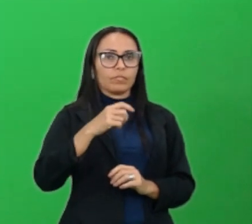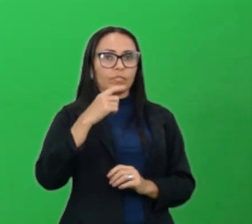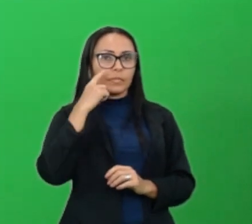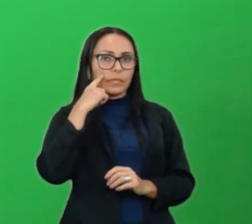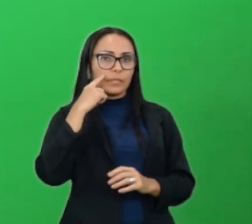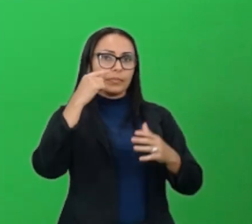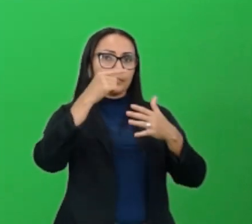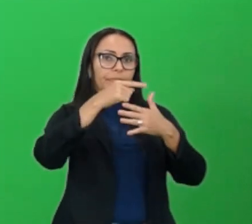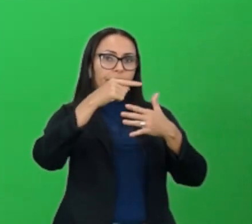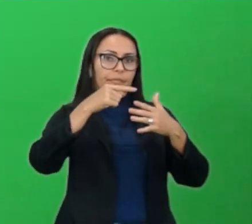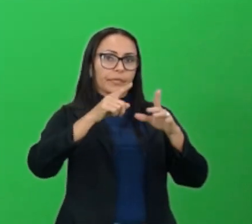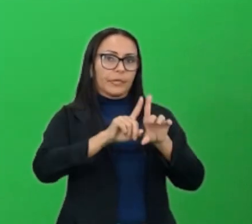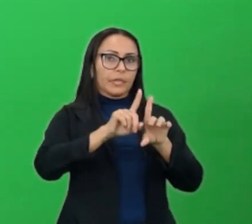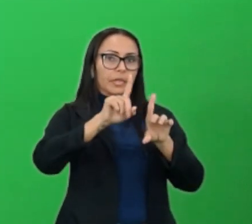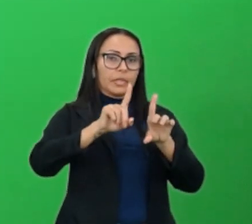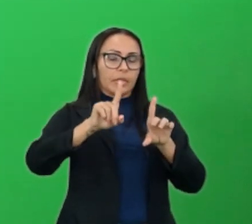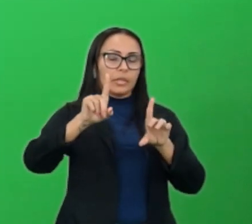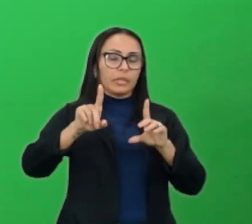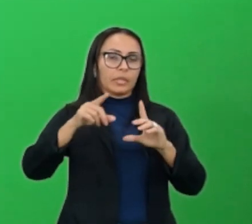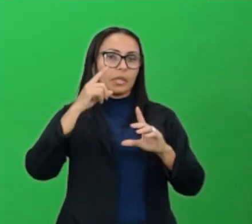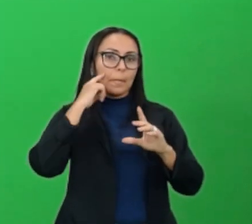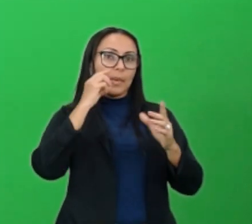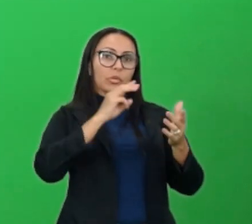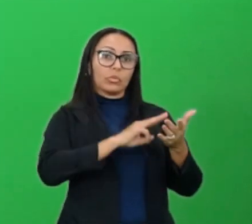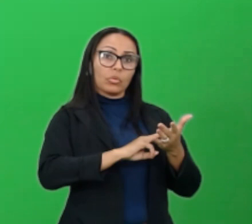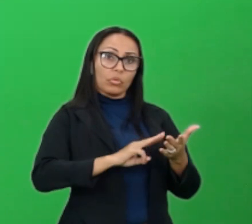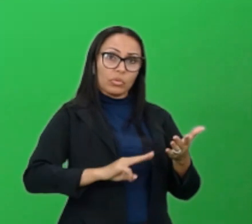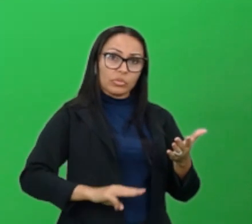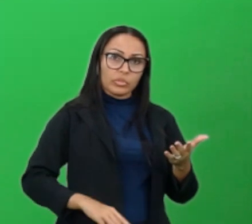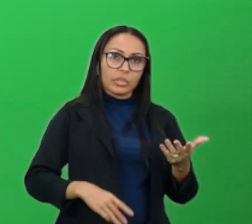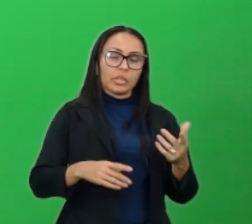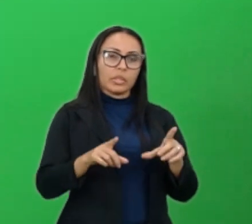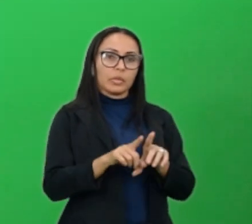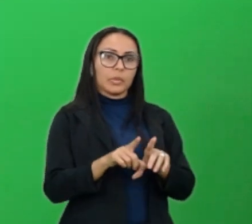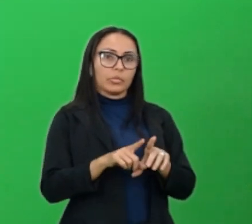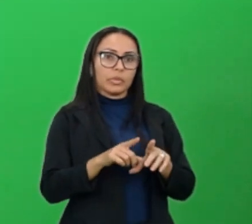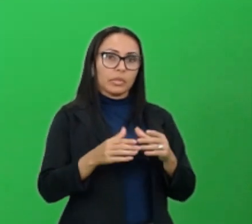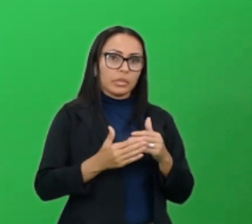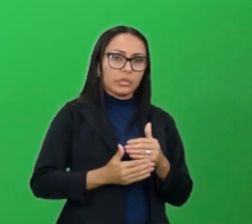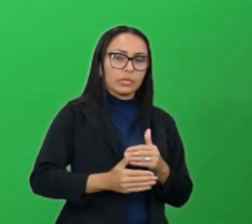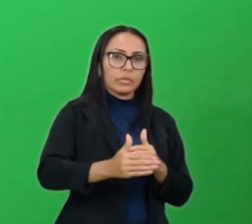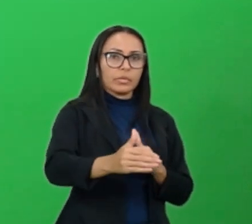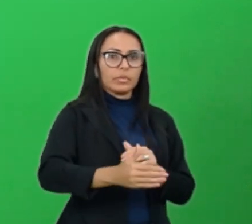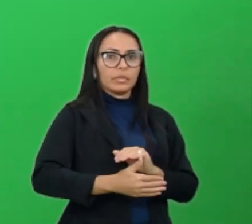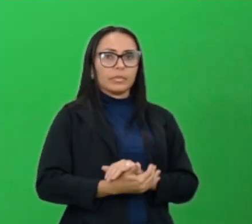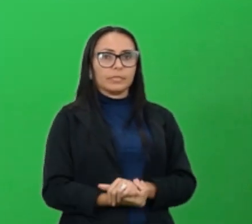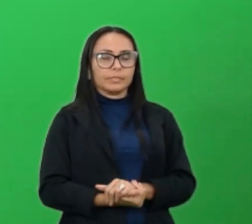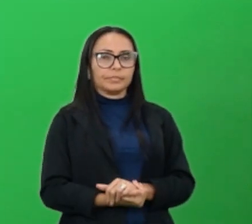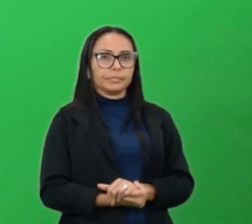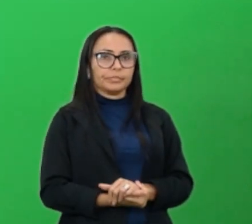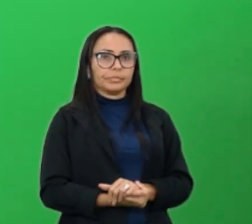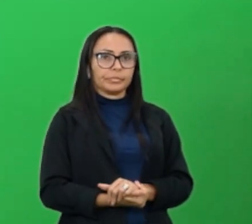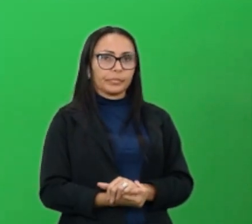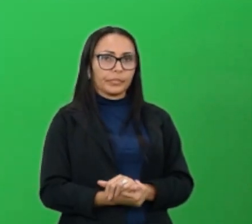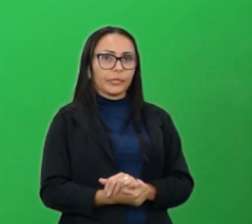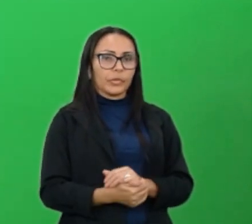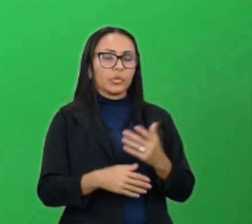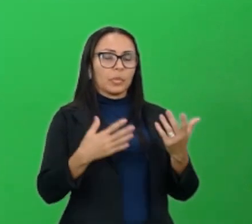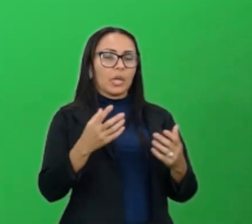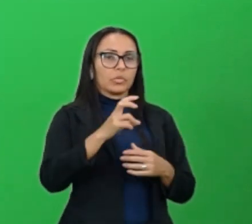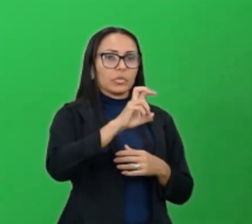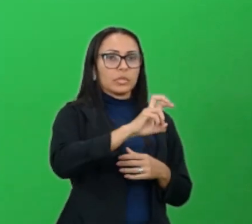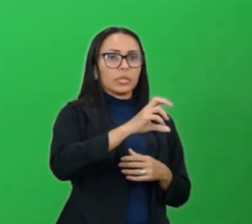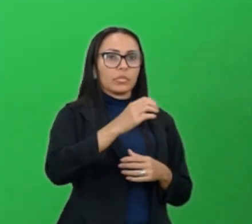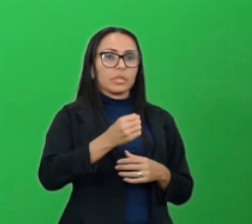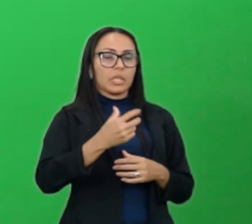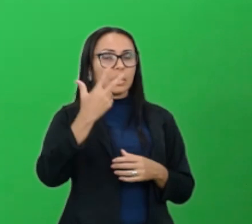a parte mais metodológica, né, que eu mencionei no início. Né? Nos passos 5 e 6, a gente tem a normalização e